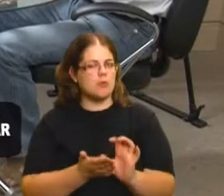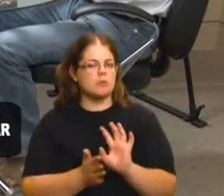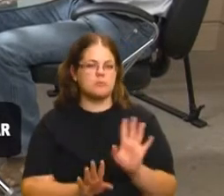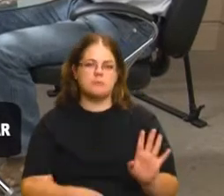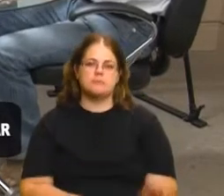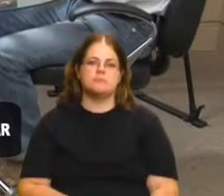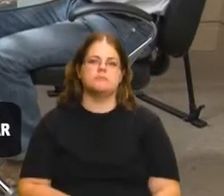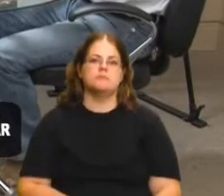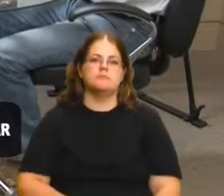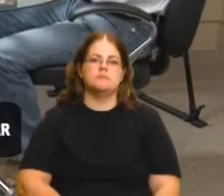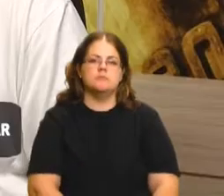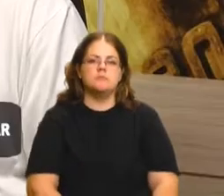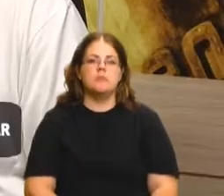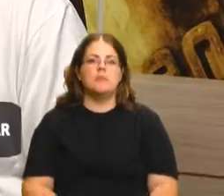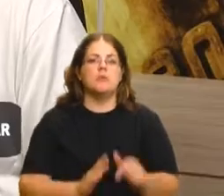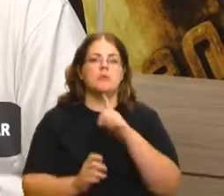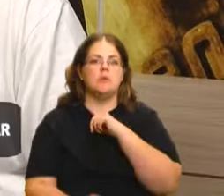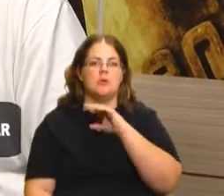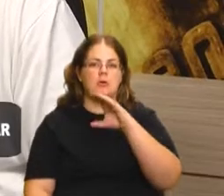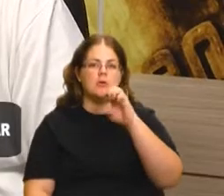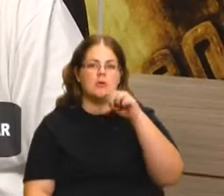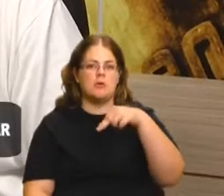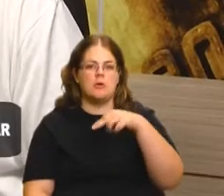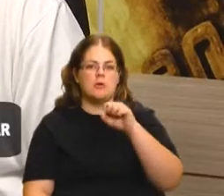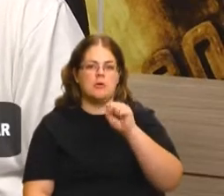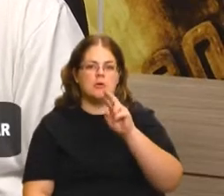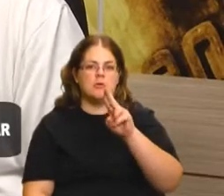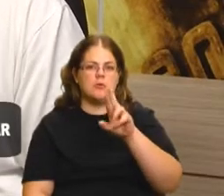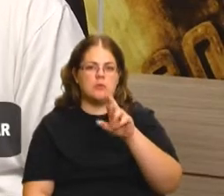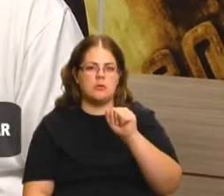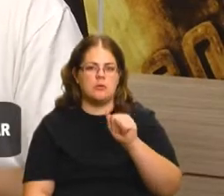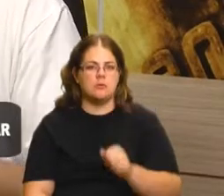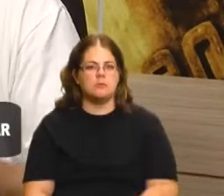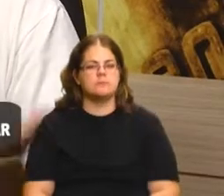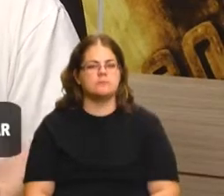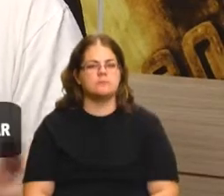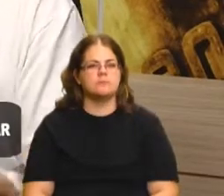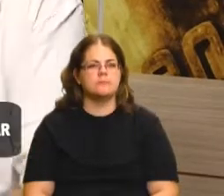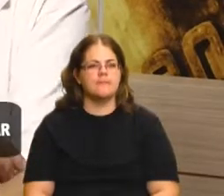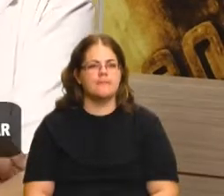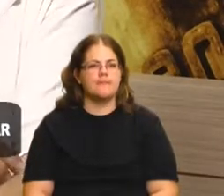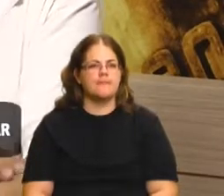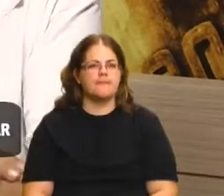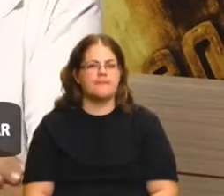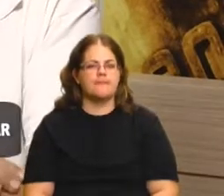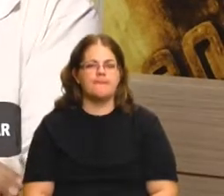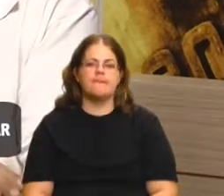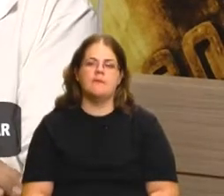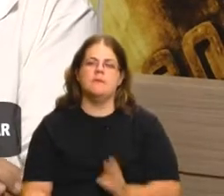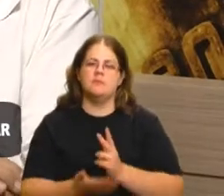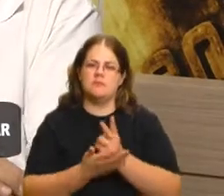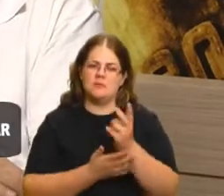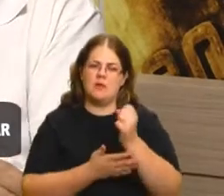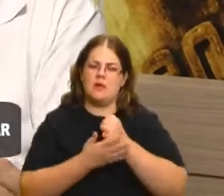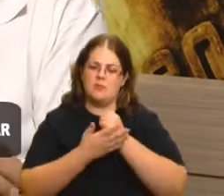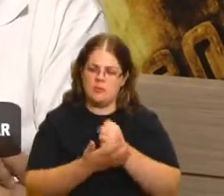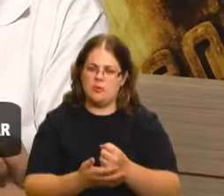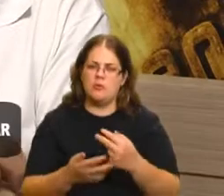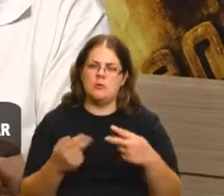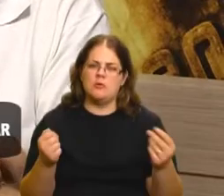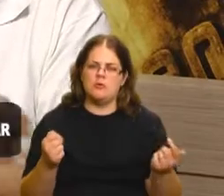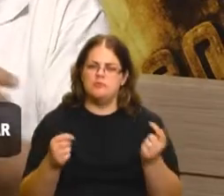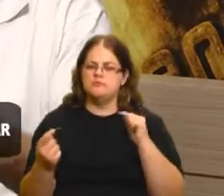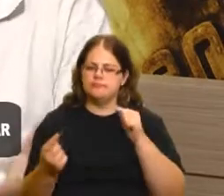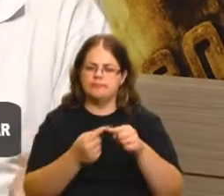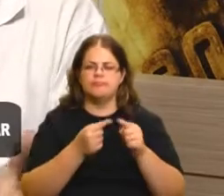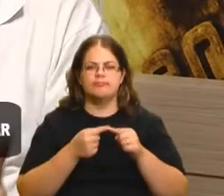funcionar a censura prévia, inclusive, né? Então, o papel foi de apoio